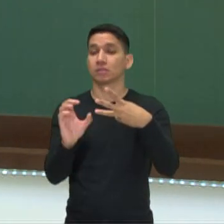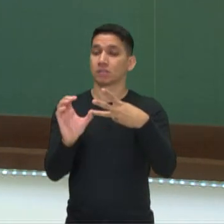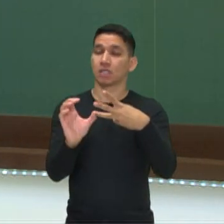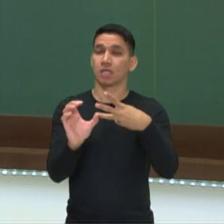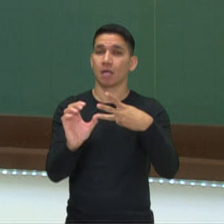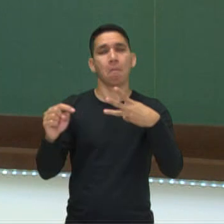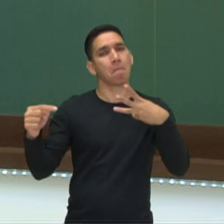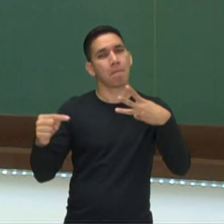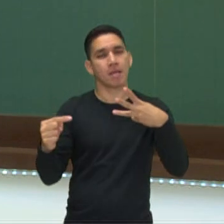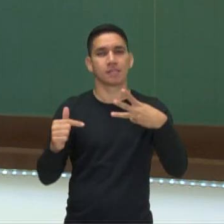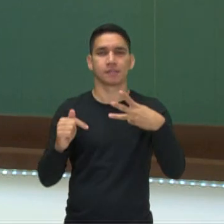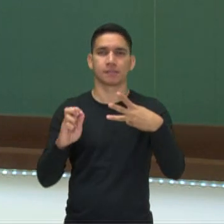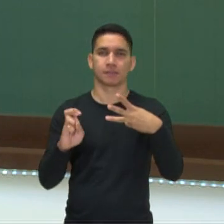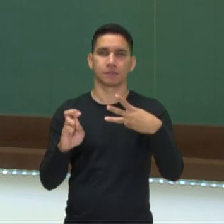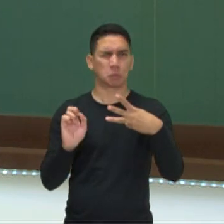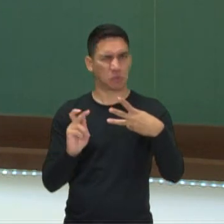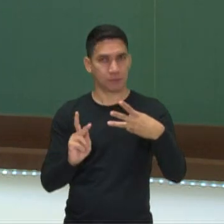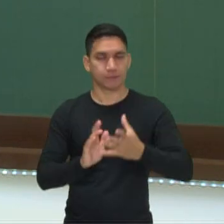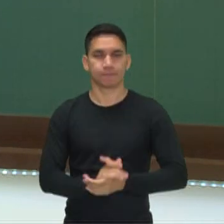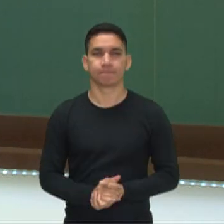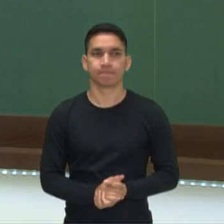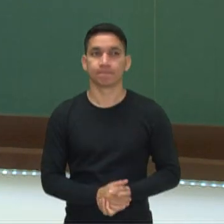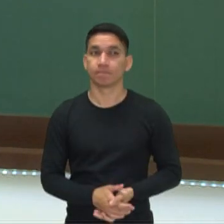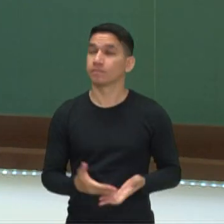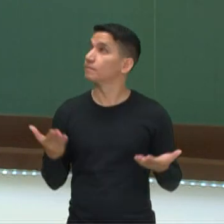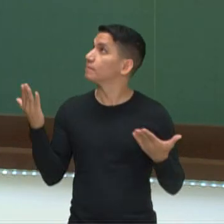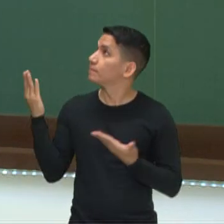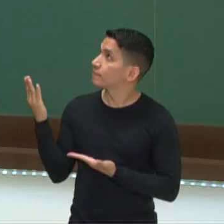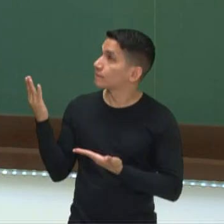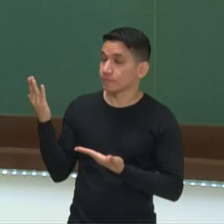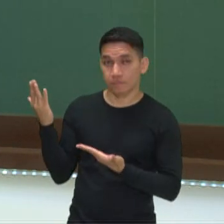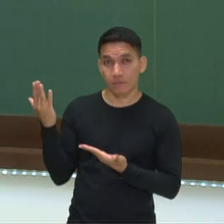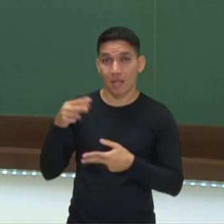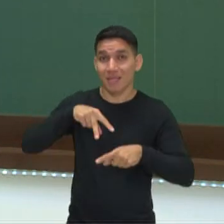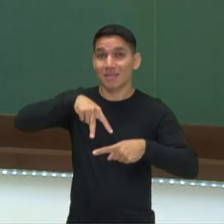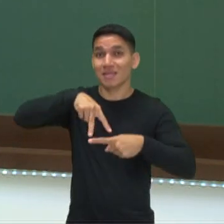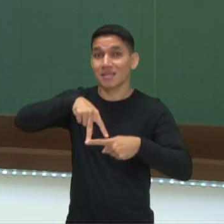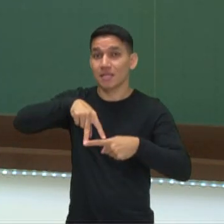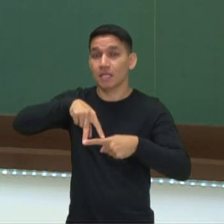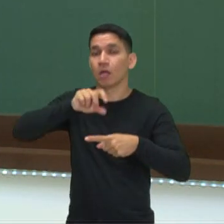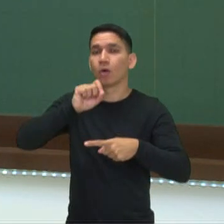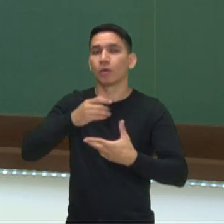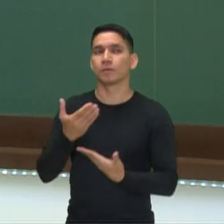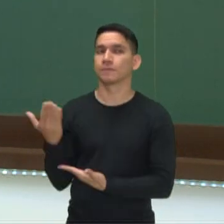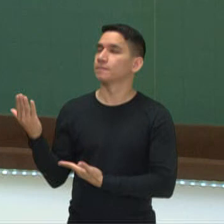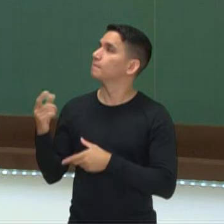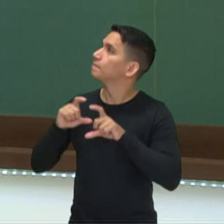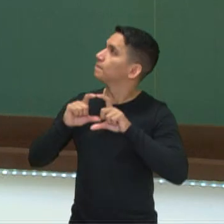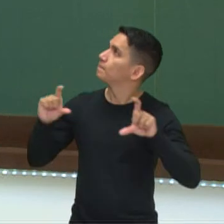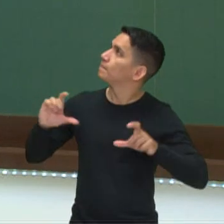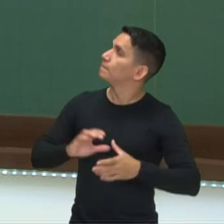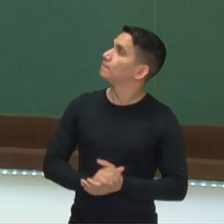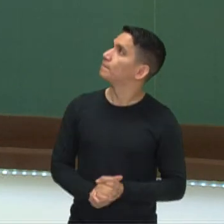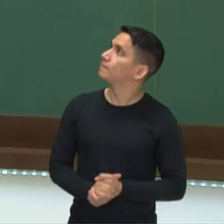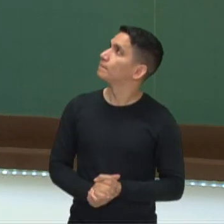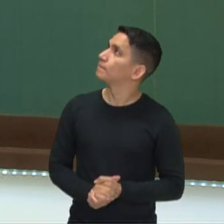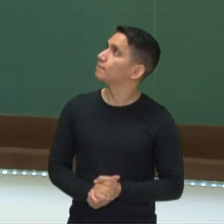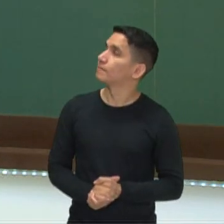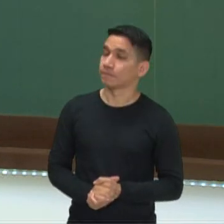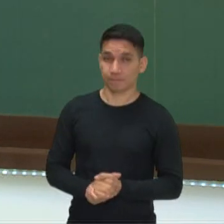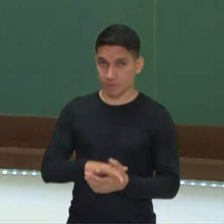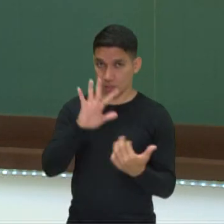menos 75, ok? Então, vamos calcular o delta. B ao quadrado menos 4 vezes o A,